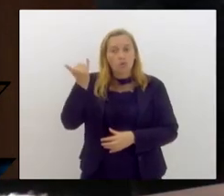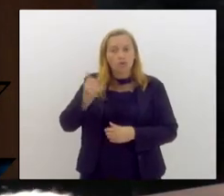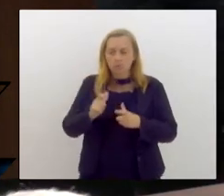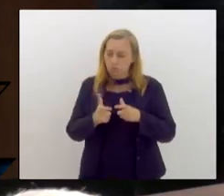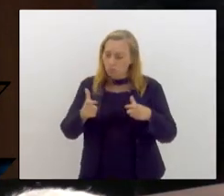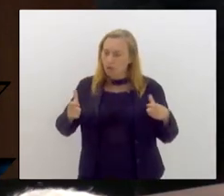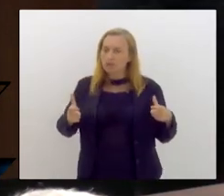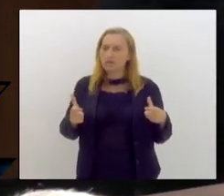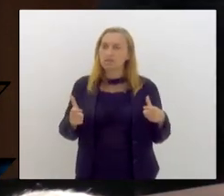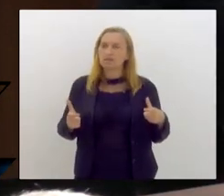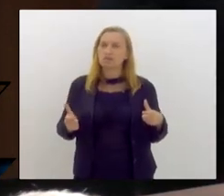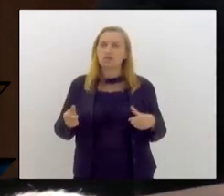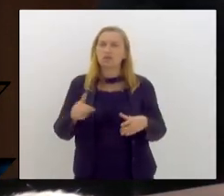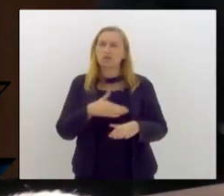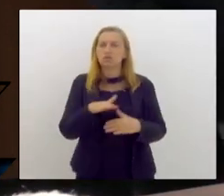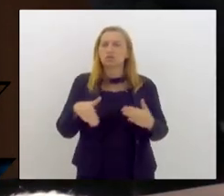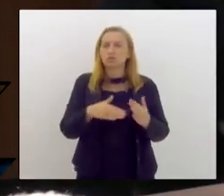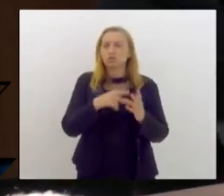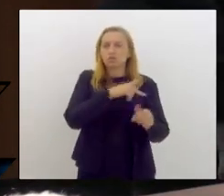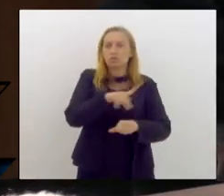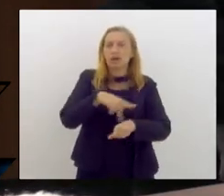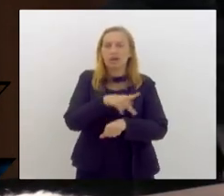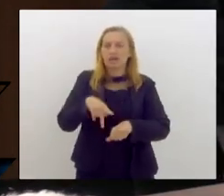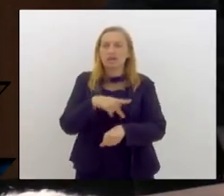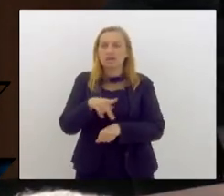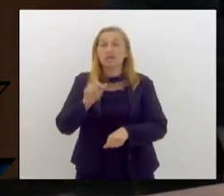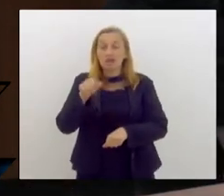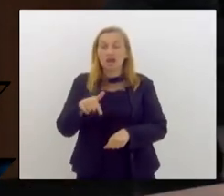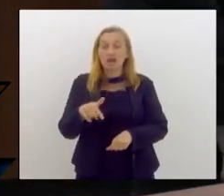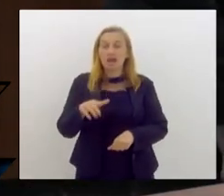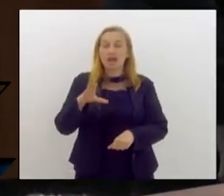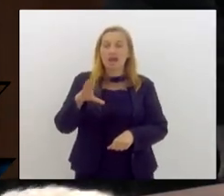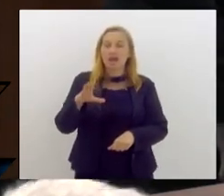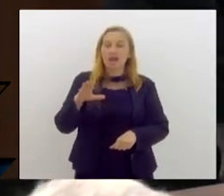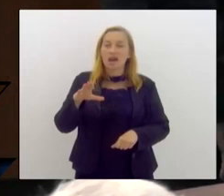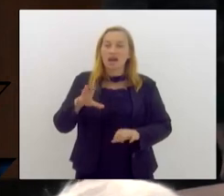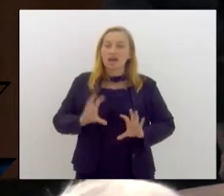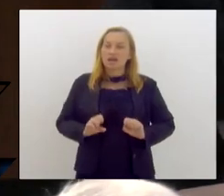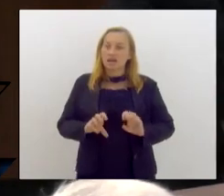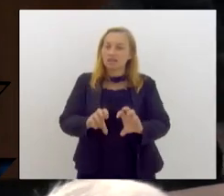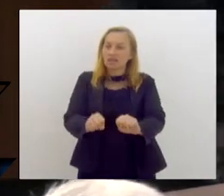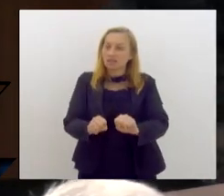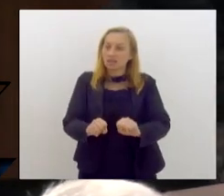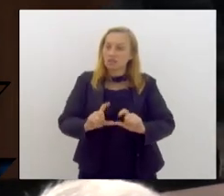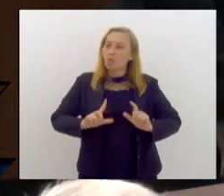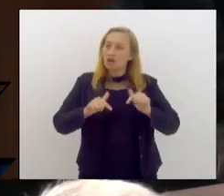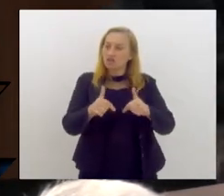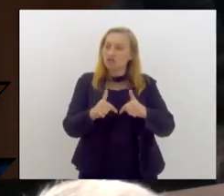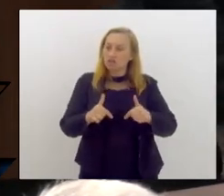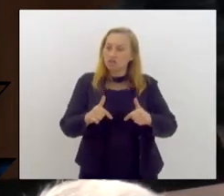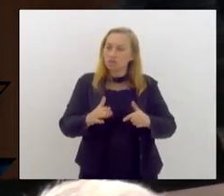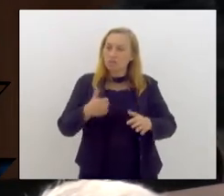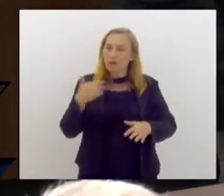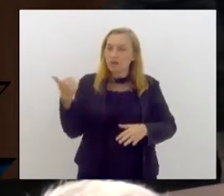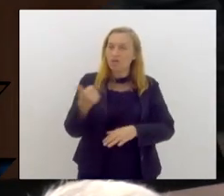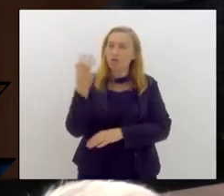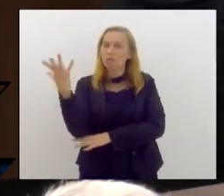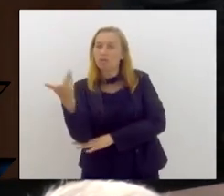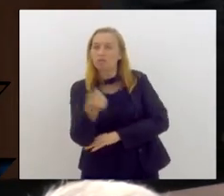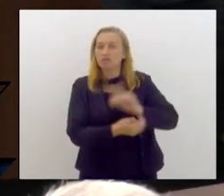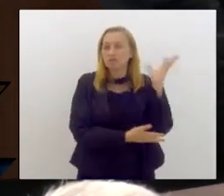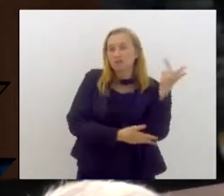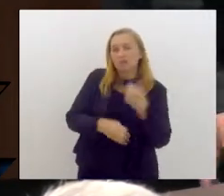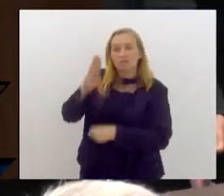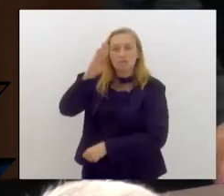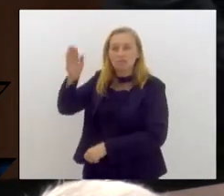cada dia em todo o país e no mundo, que são os catadores, que promovem uma ação ambiental e social principalmente aqui no estado do